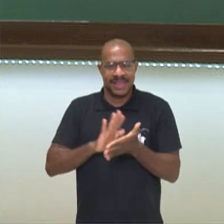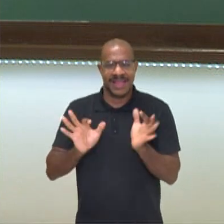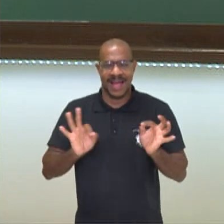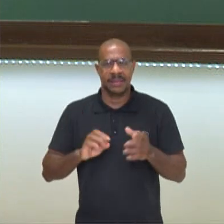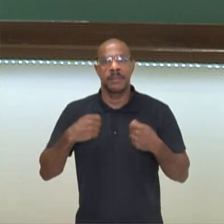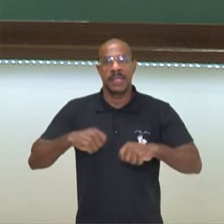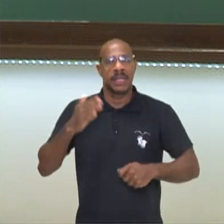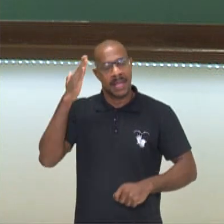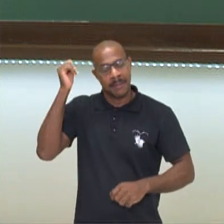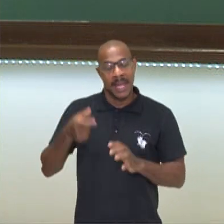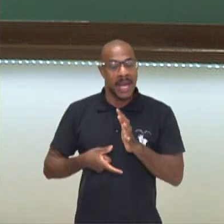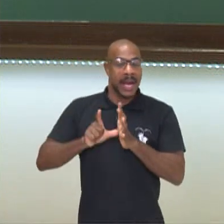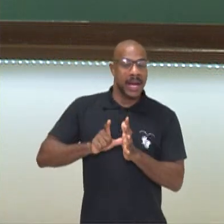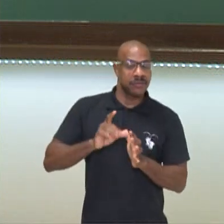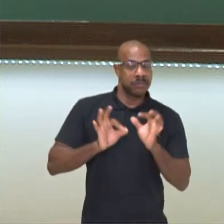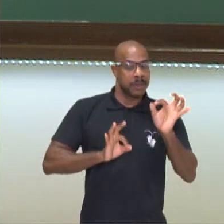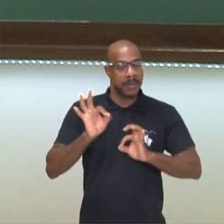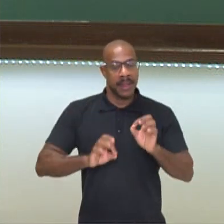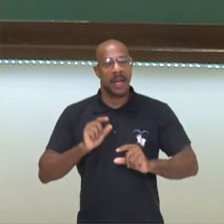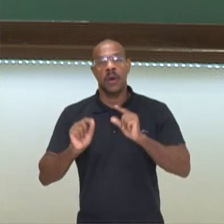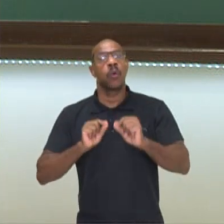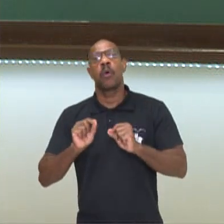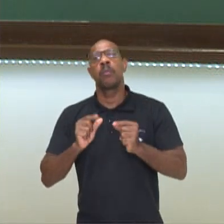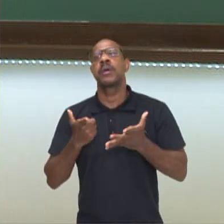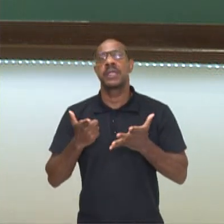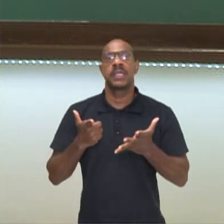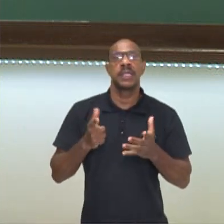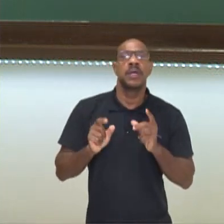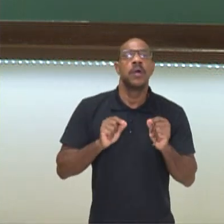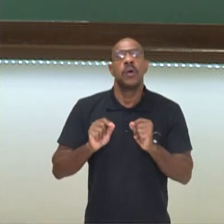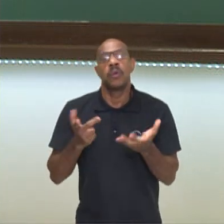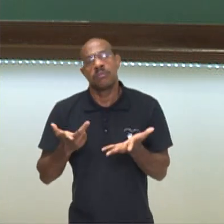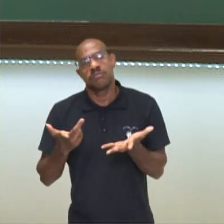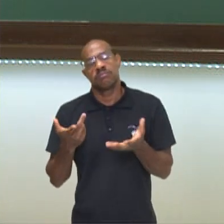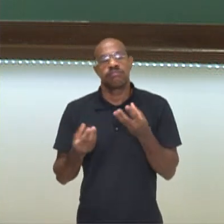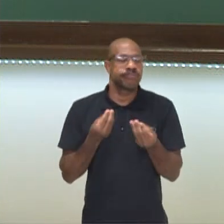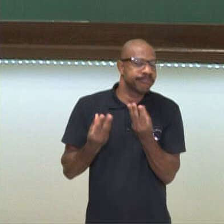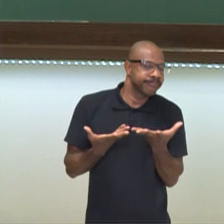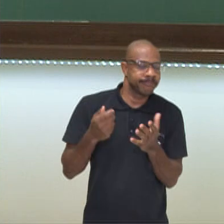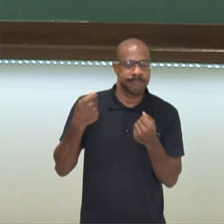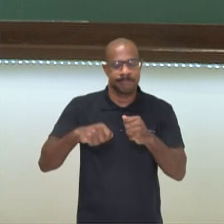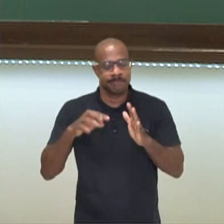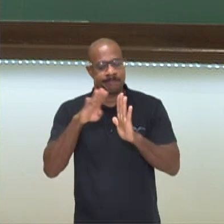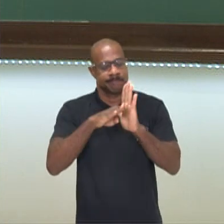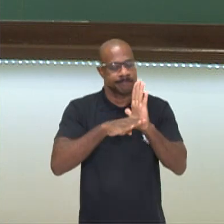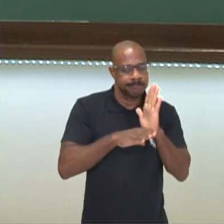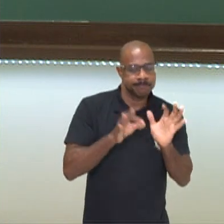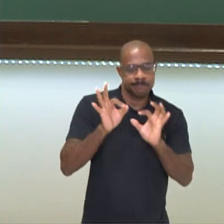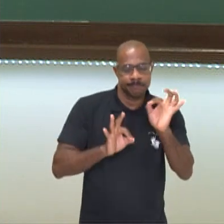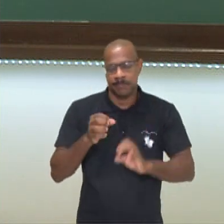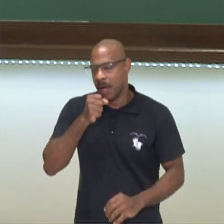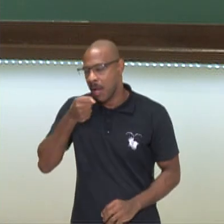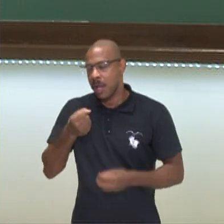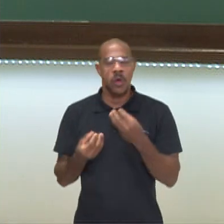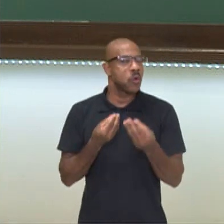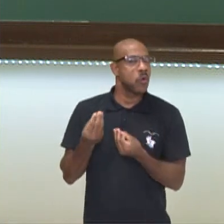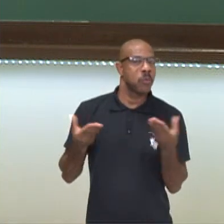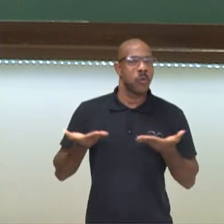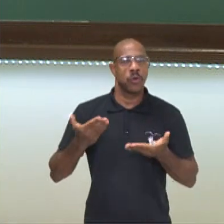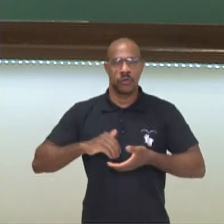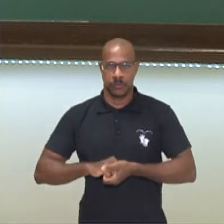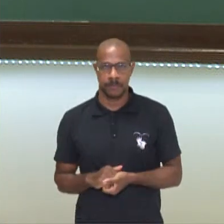preciso saber é uma coisa Sueli entre estado e eu preciso ter um modelo um planejamento para